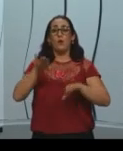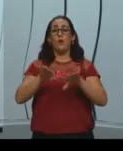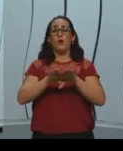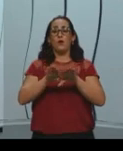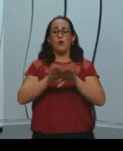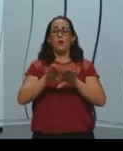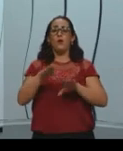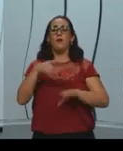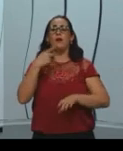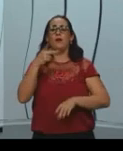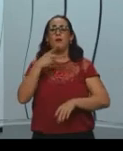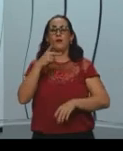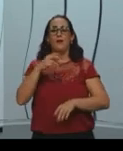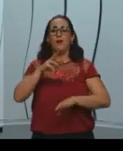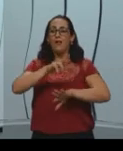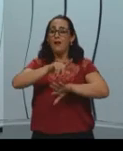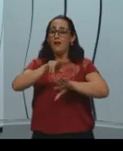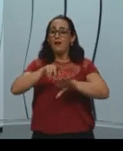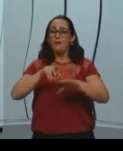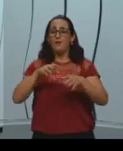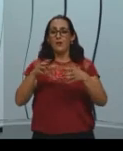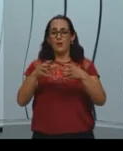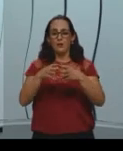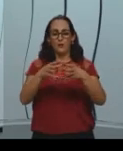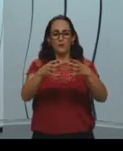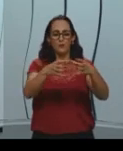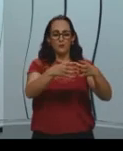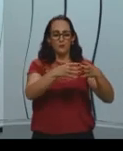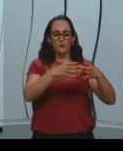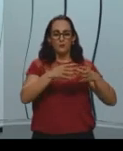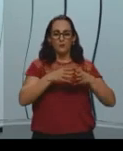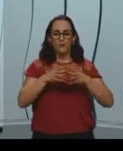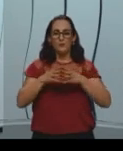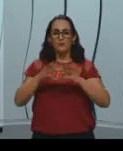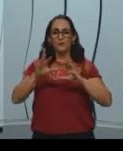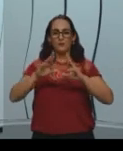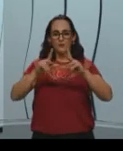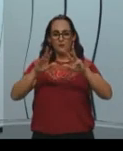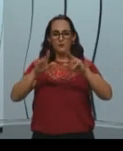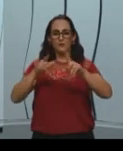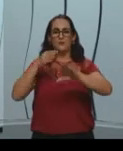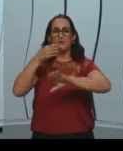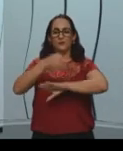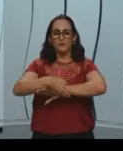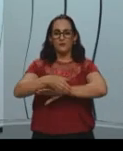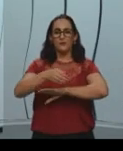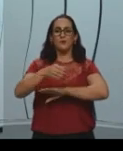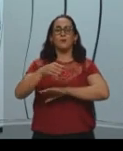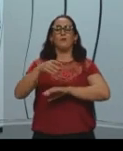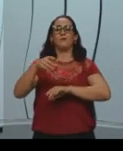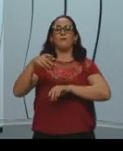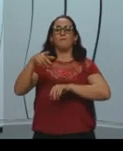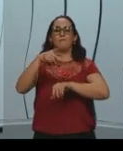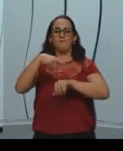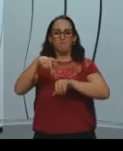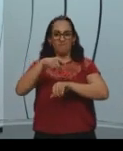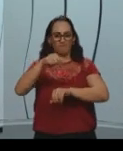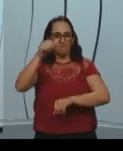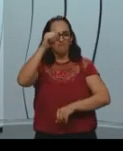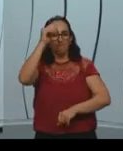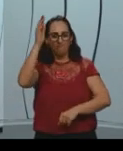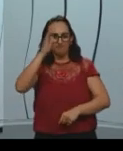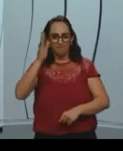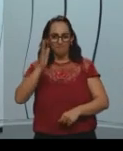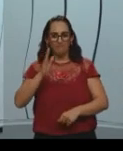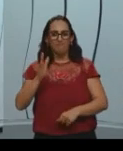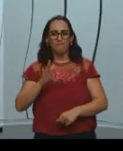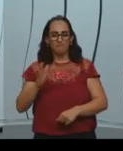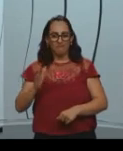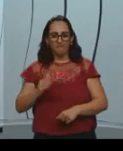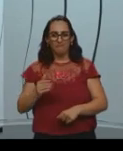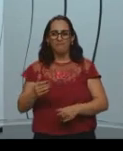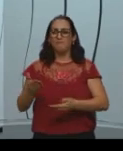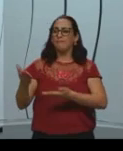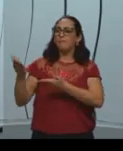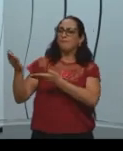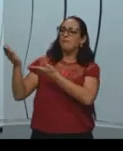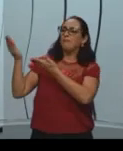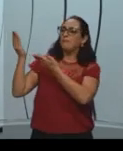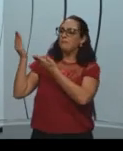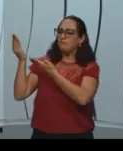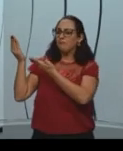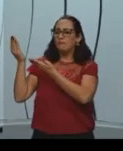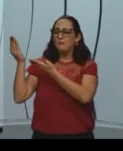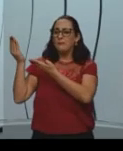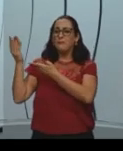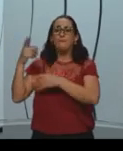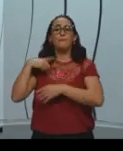Brasil, né? A gente tem grupos bantus, gegês, nagôs, os haussás, que são os considerados malês,